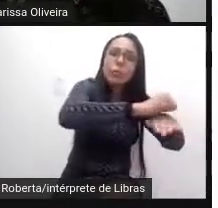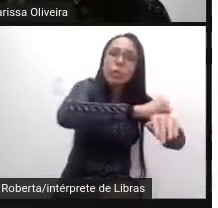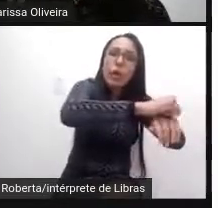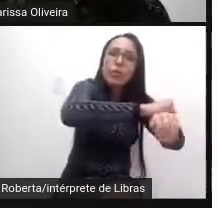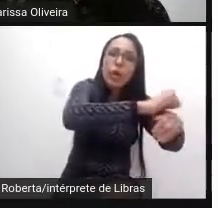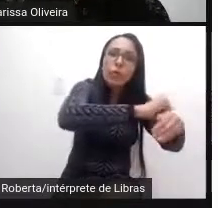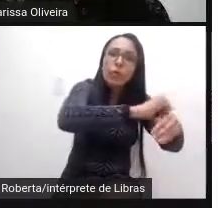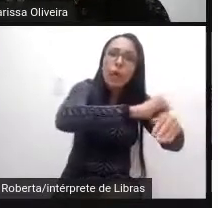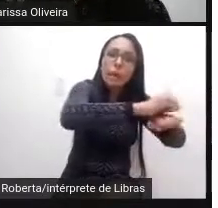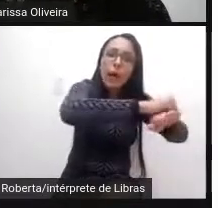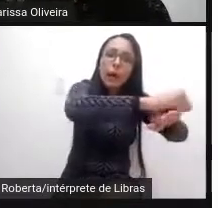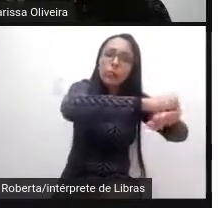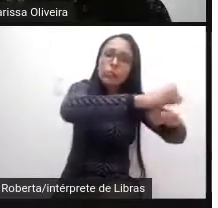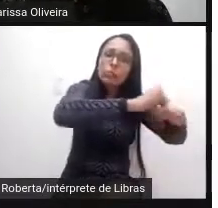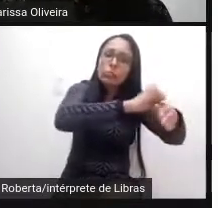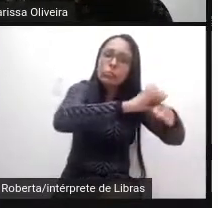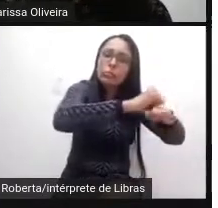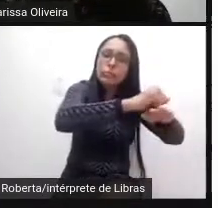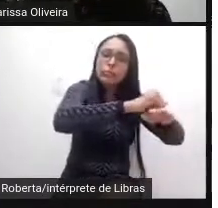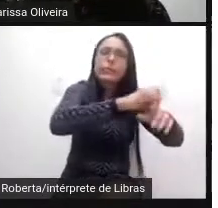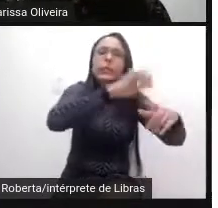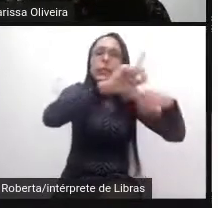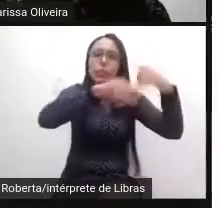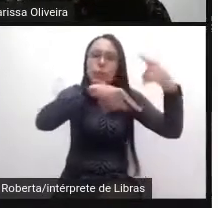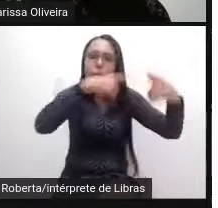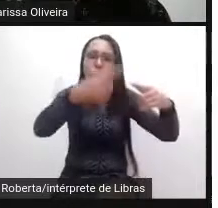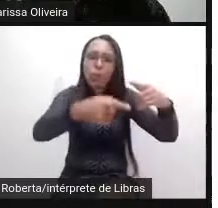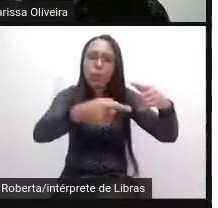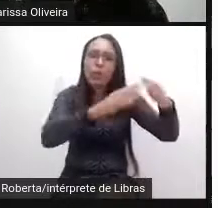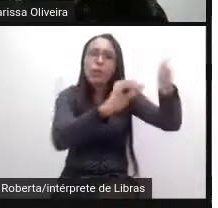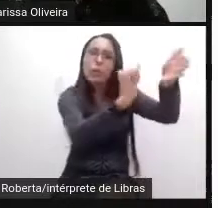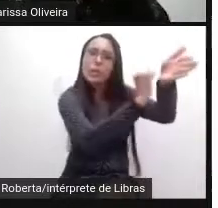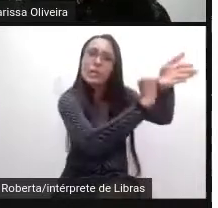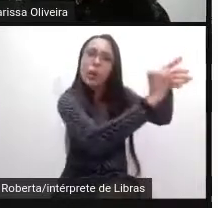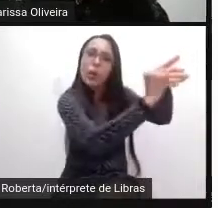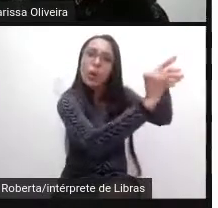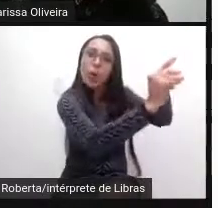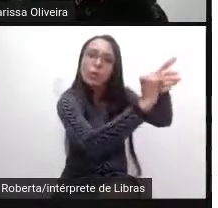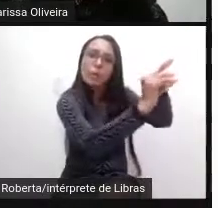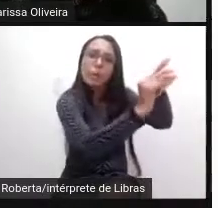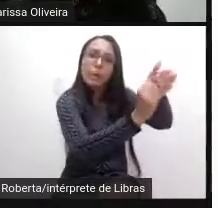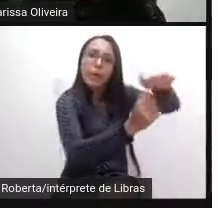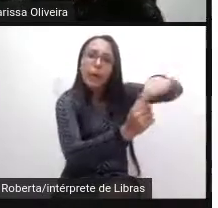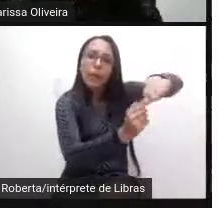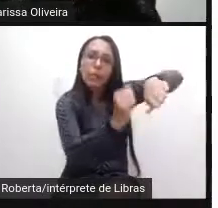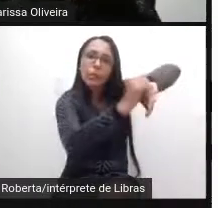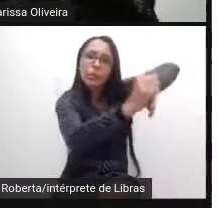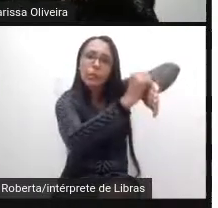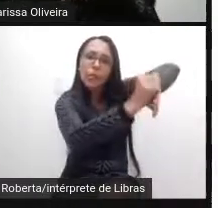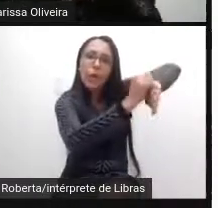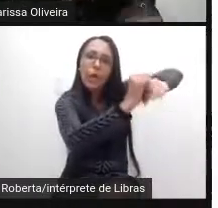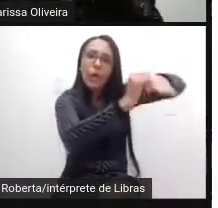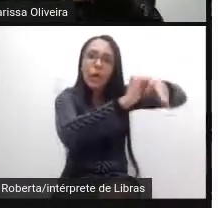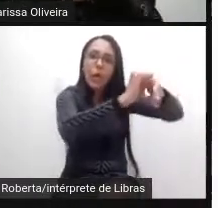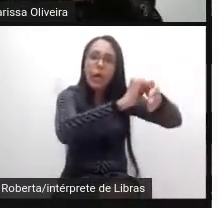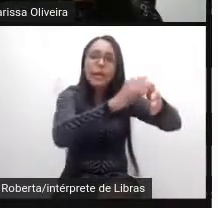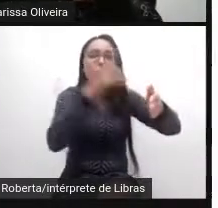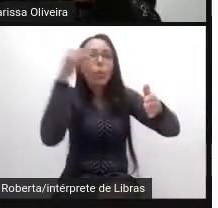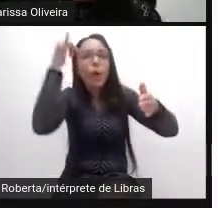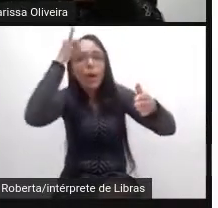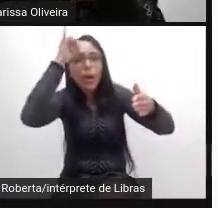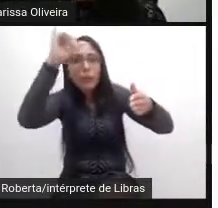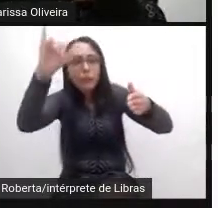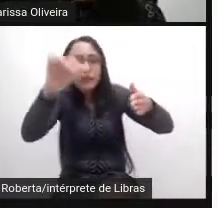uma escovinha depois e ir esfregando a sola dos sapatos para higienizar aquele sapato e evitar que na sola